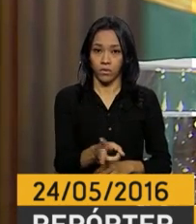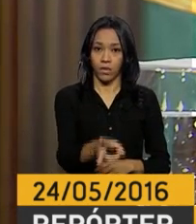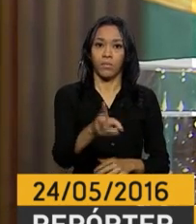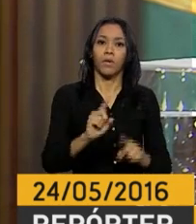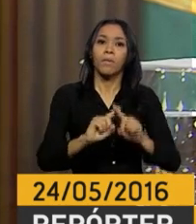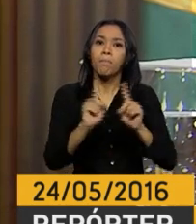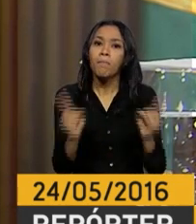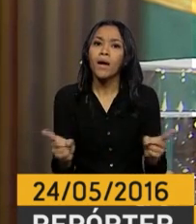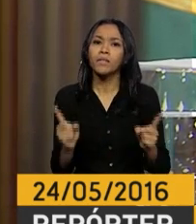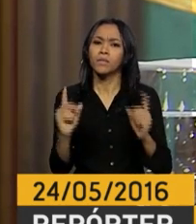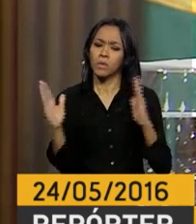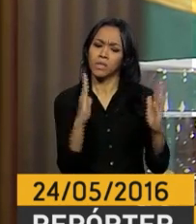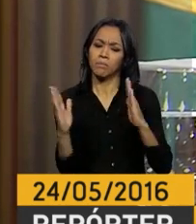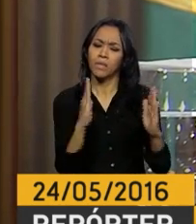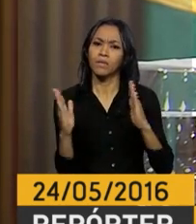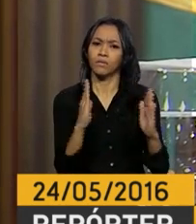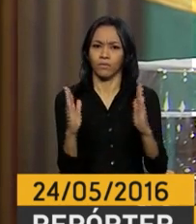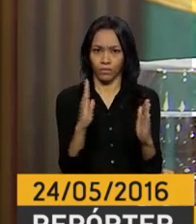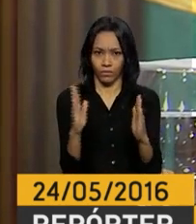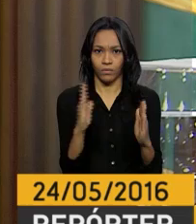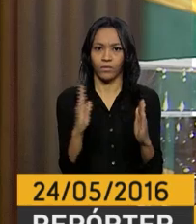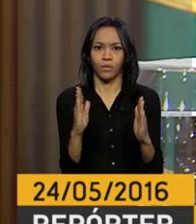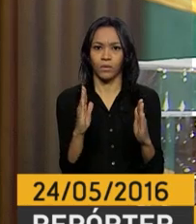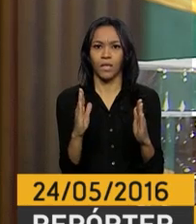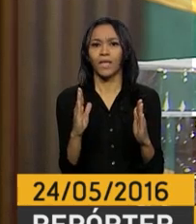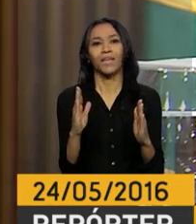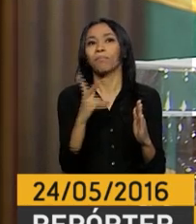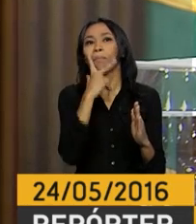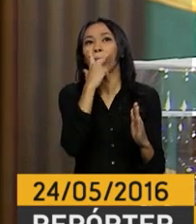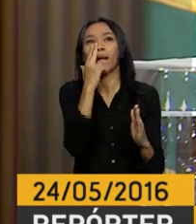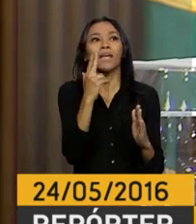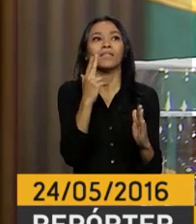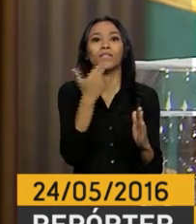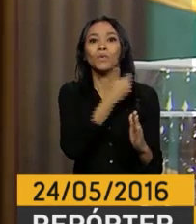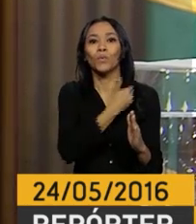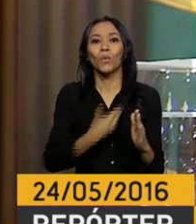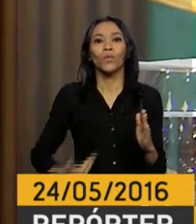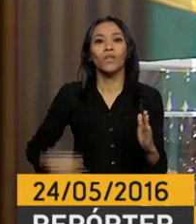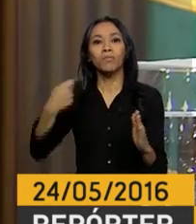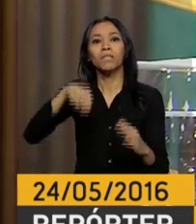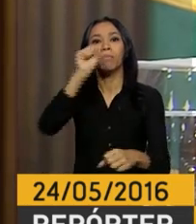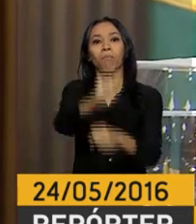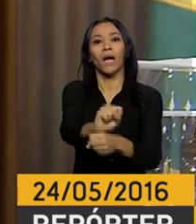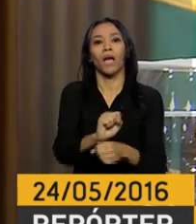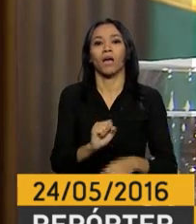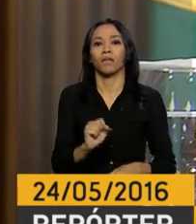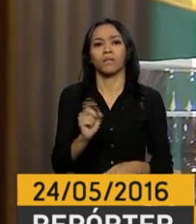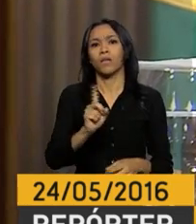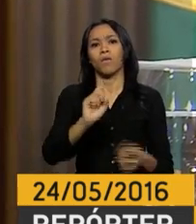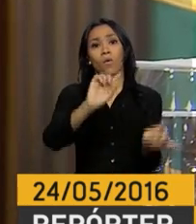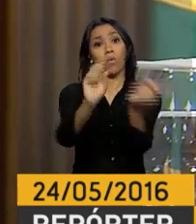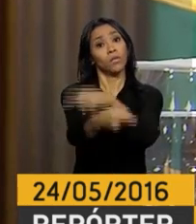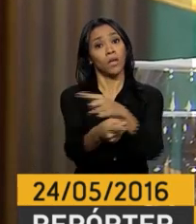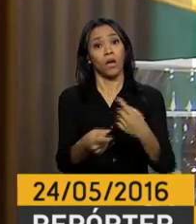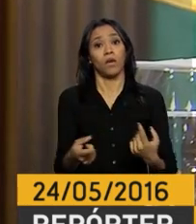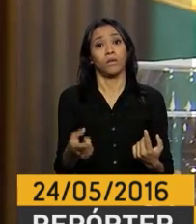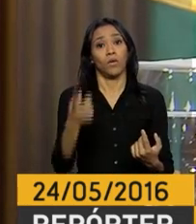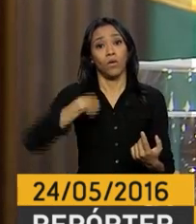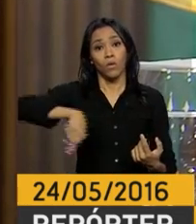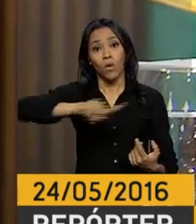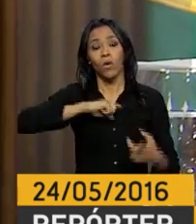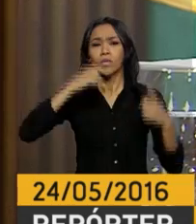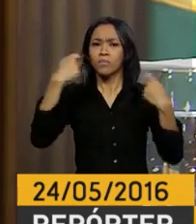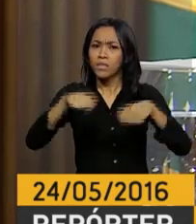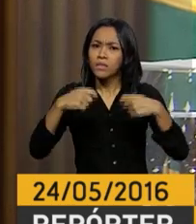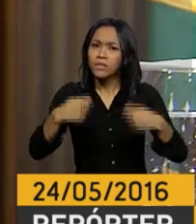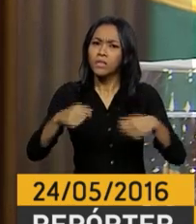Mas a interinidade não significa que o país deve parar. Ao contrário, o que nós devemos fazer é produzir